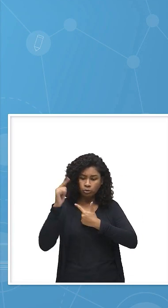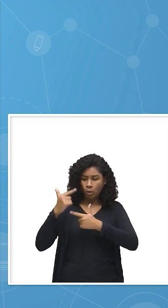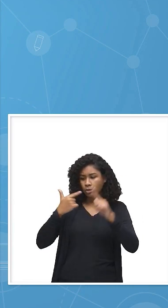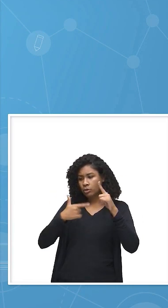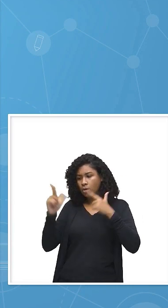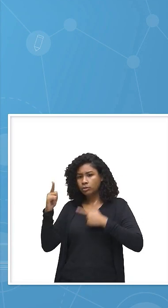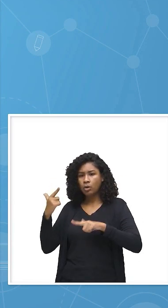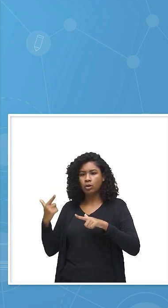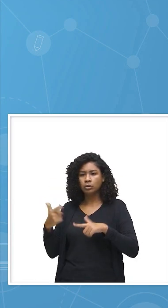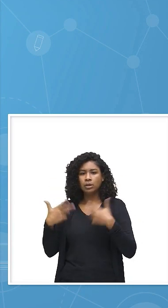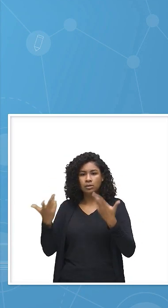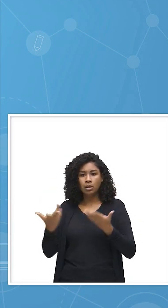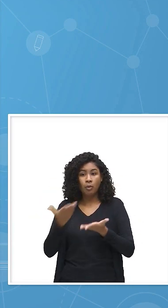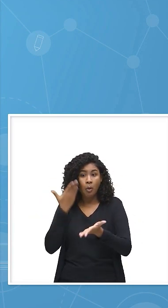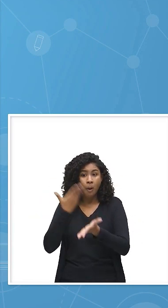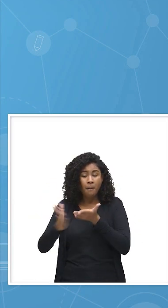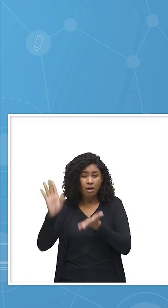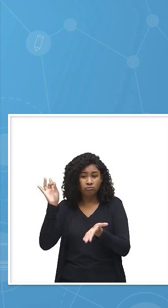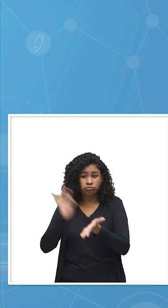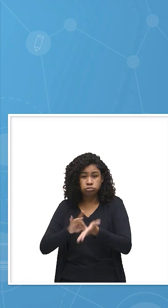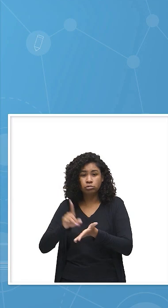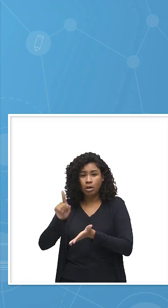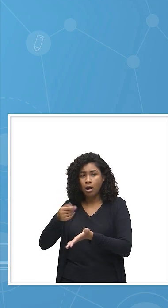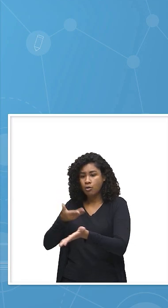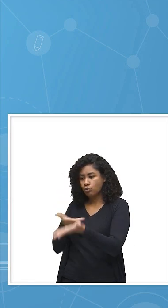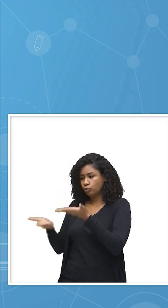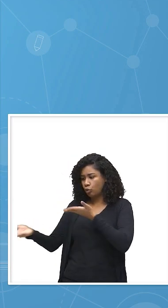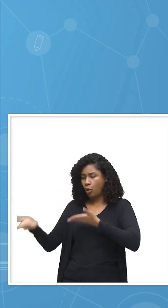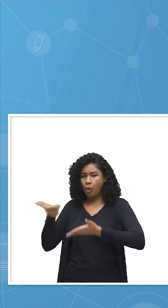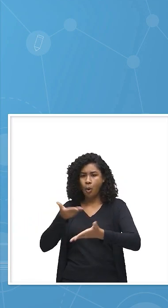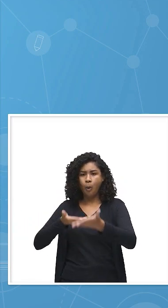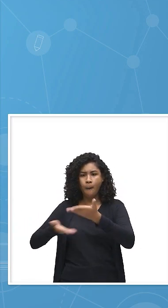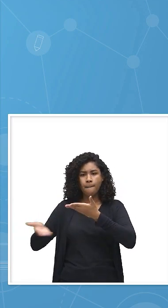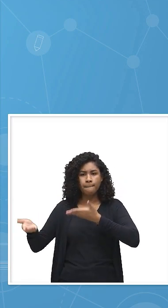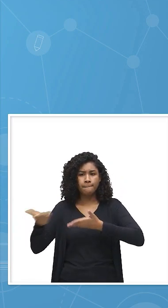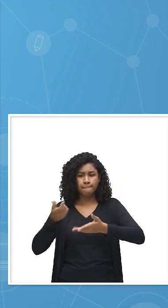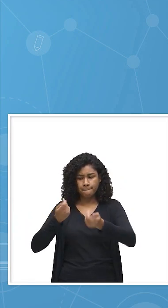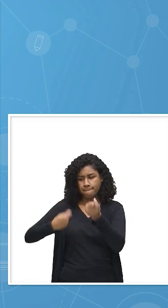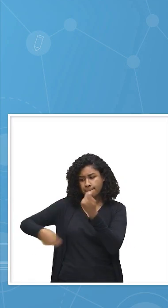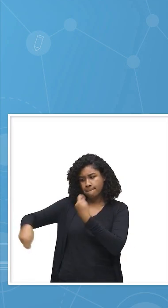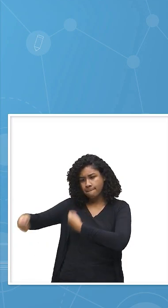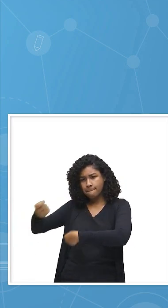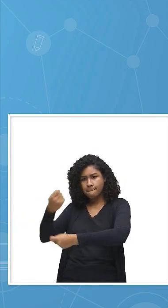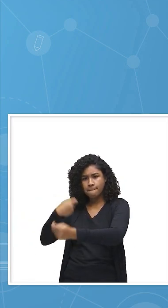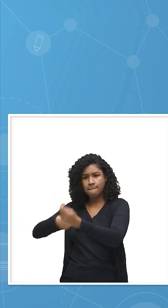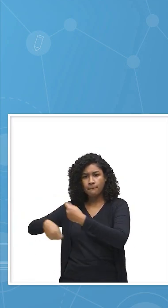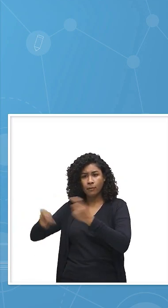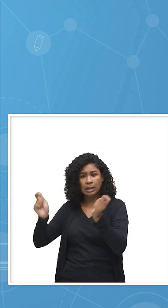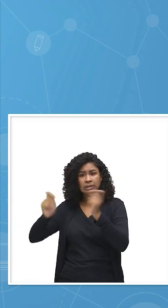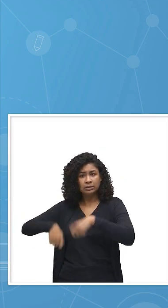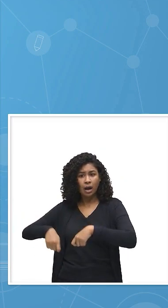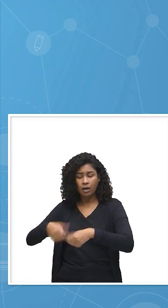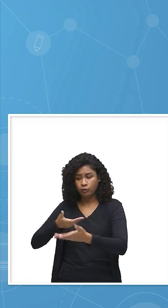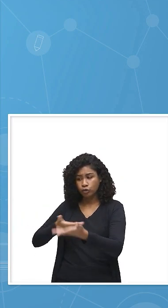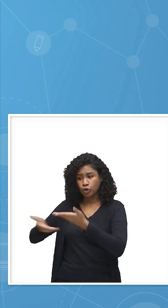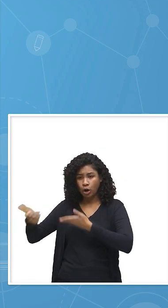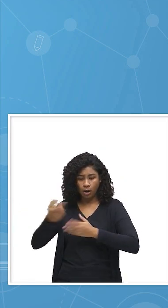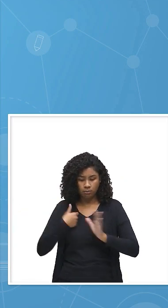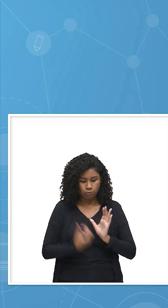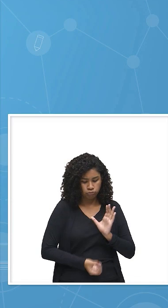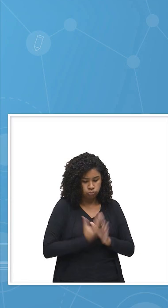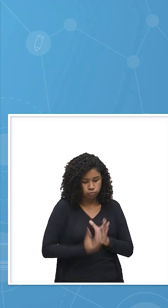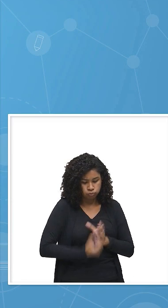regularidade. É a troca de algo que eu produzo, algo que eu faço por algo que eu necessito. Por que eu consigo trocar? Porque eu consigo